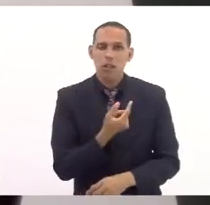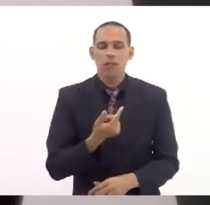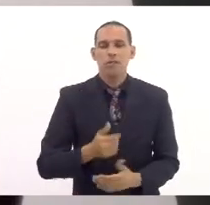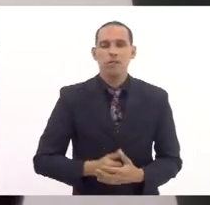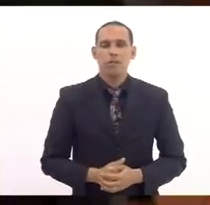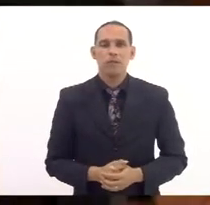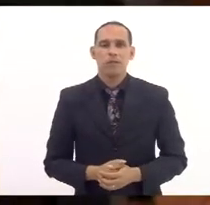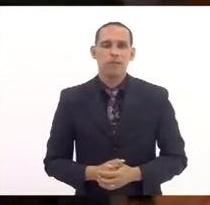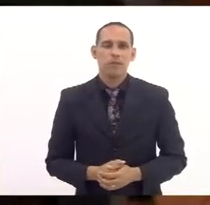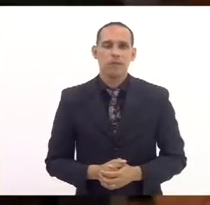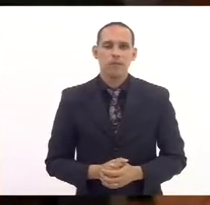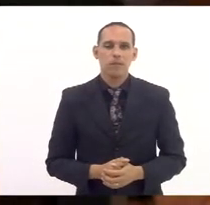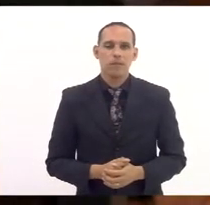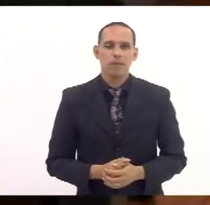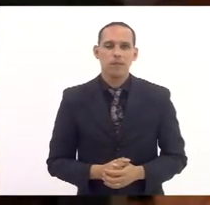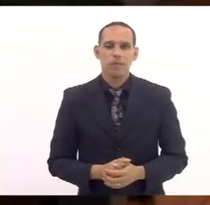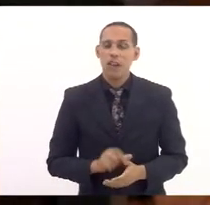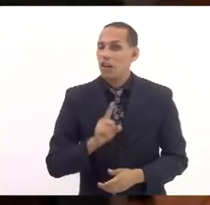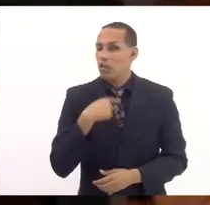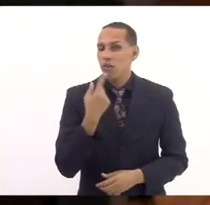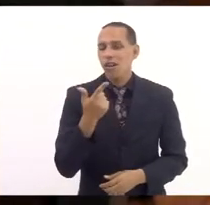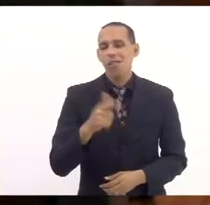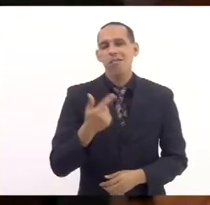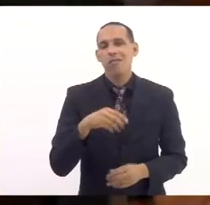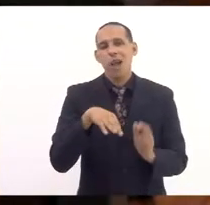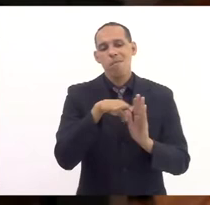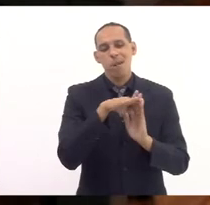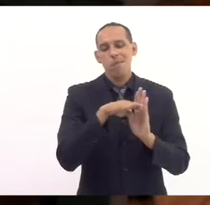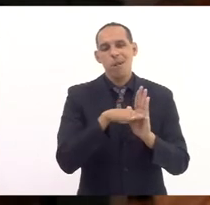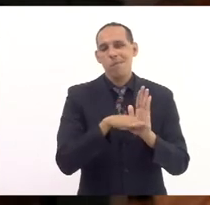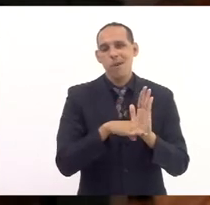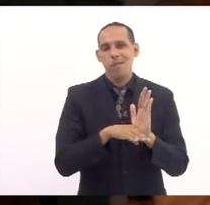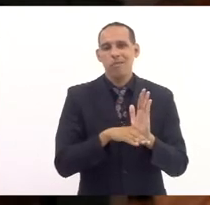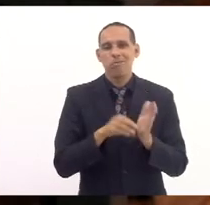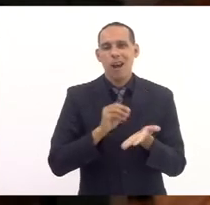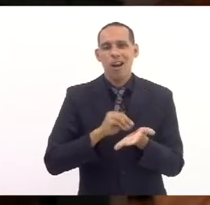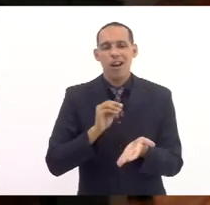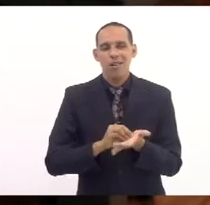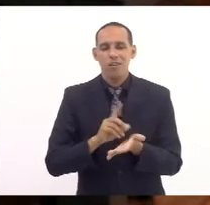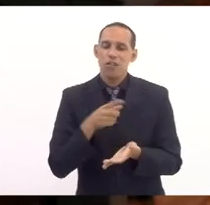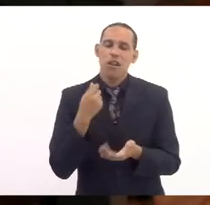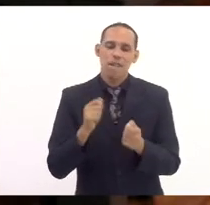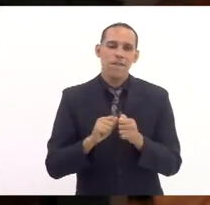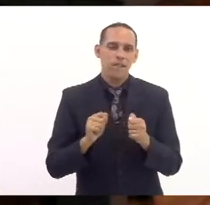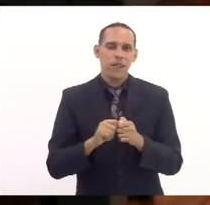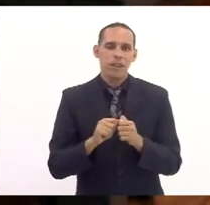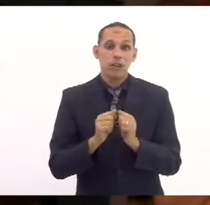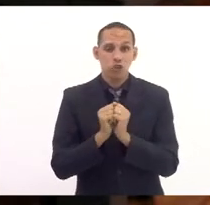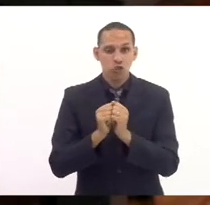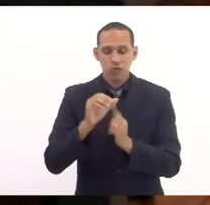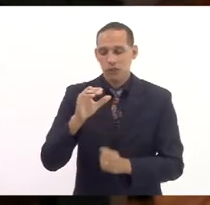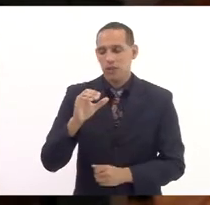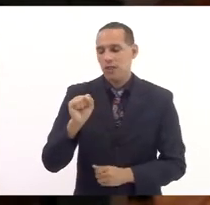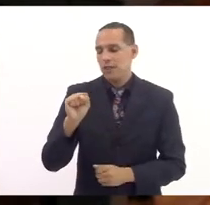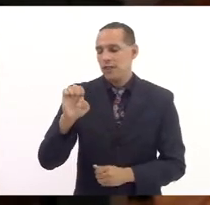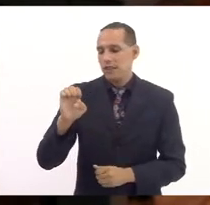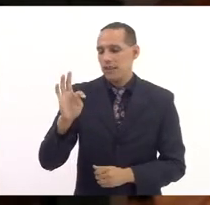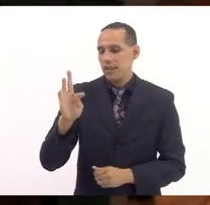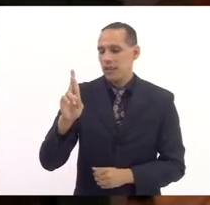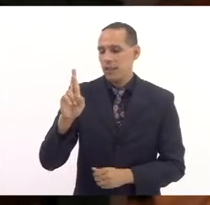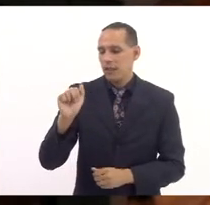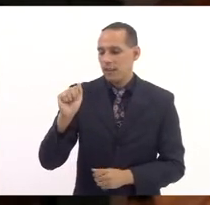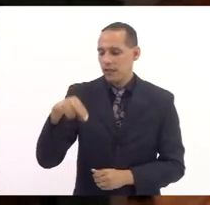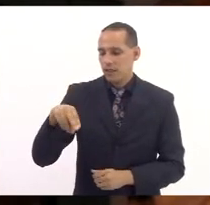estações. Não temos ainda cronograma. Vamos fazer, tratar com a CETRANS para saber desse cronograma